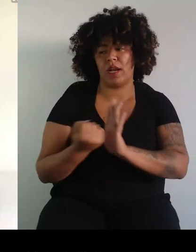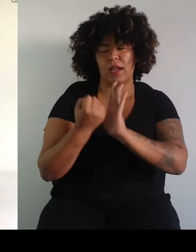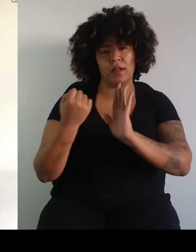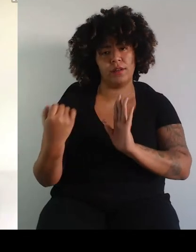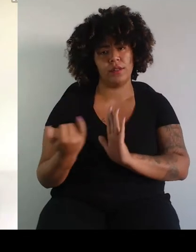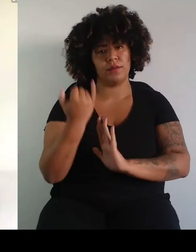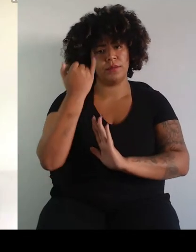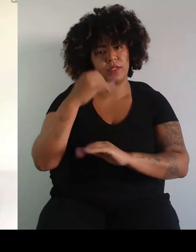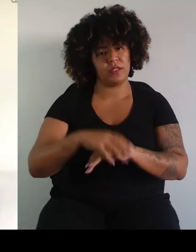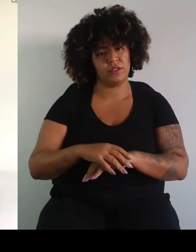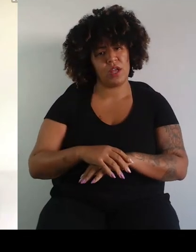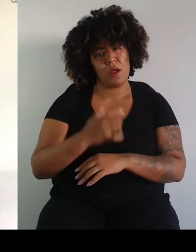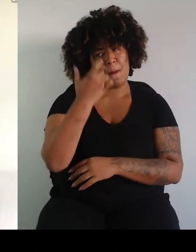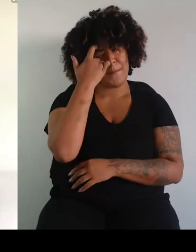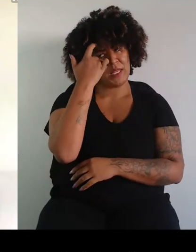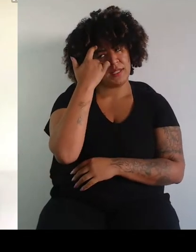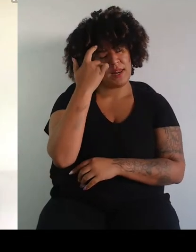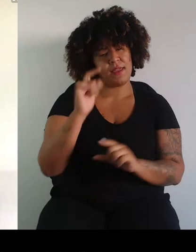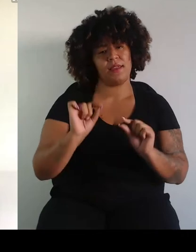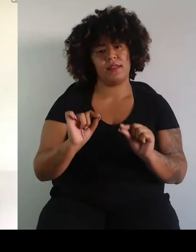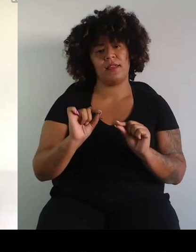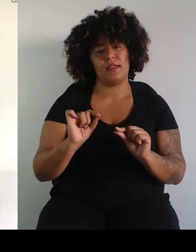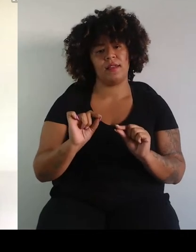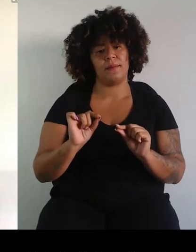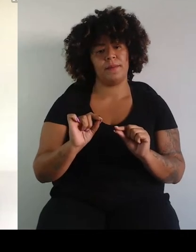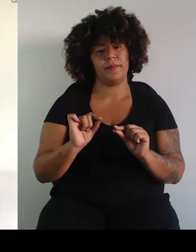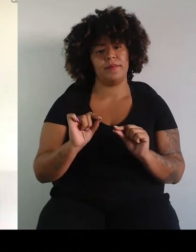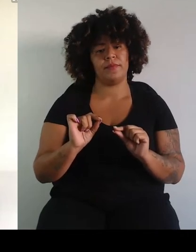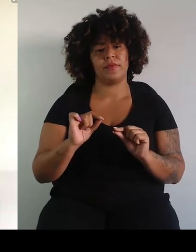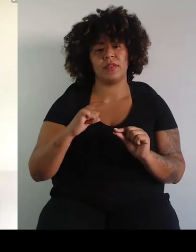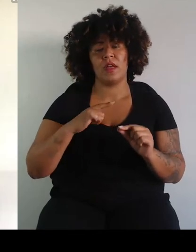eu pensaria em termos do paróquia